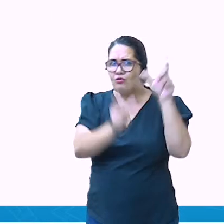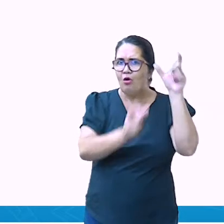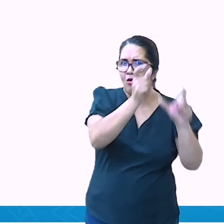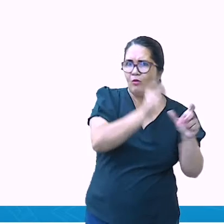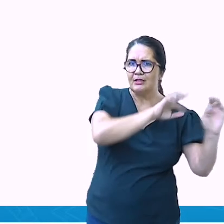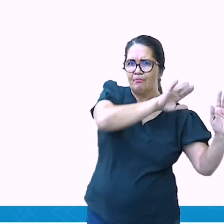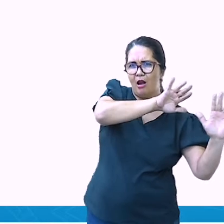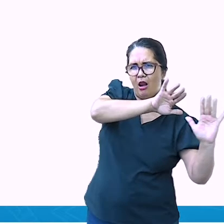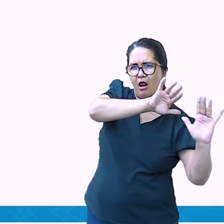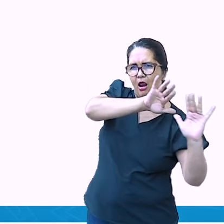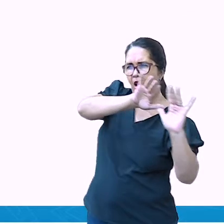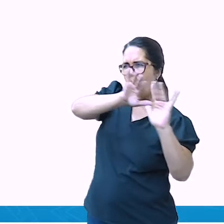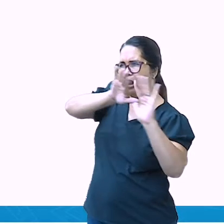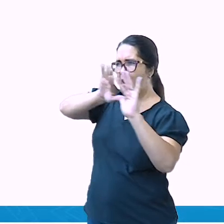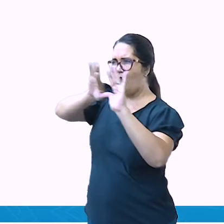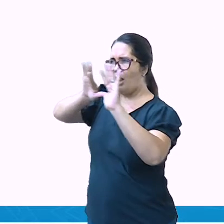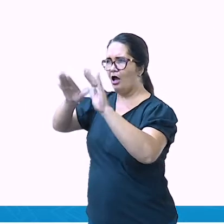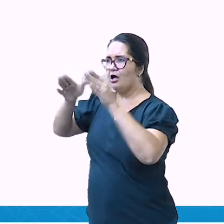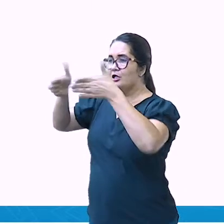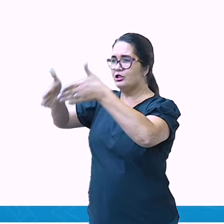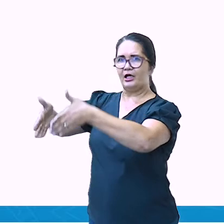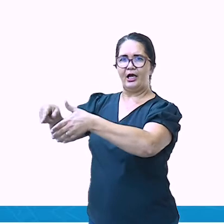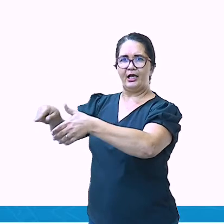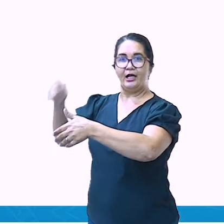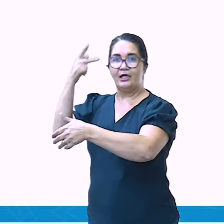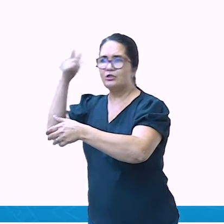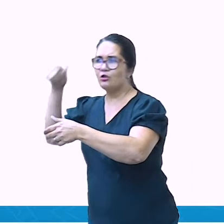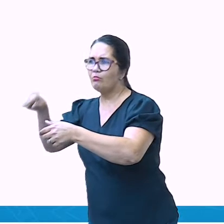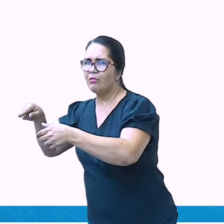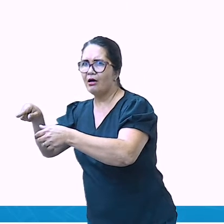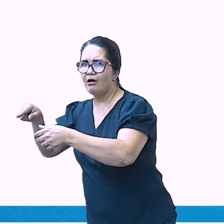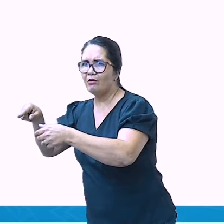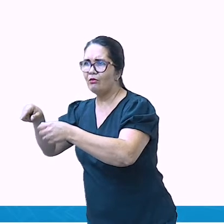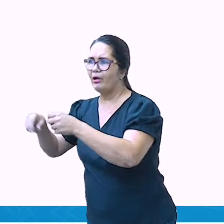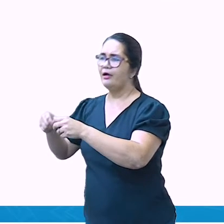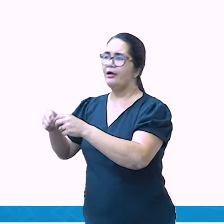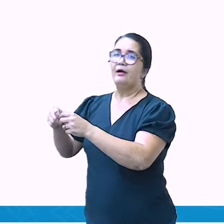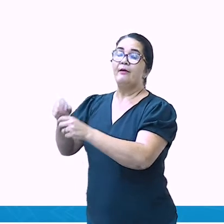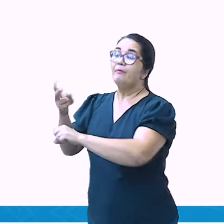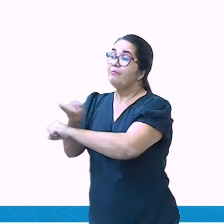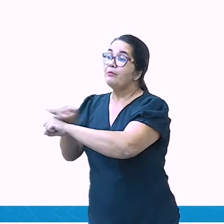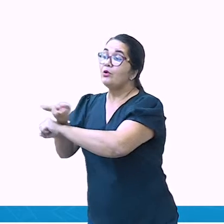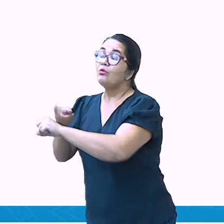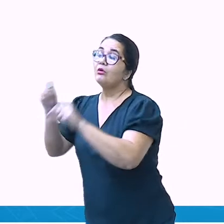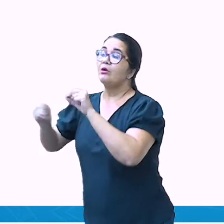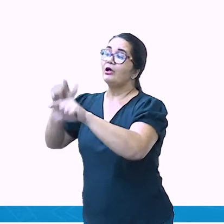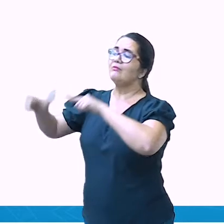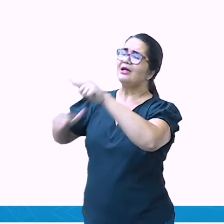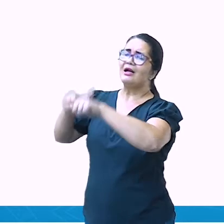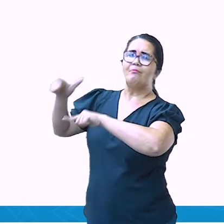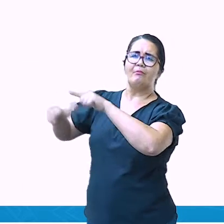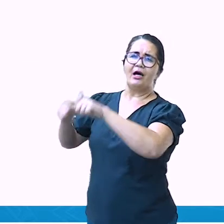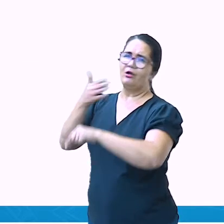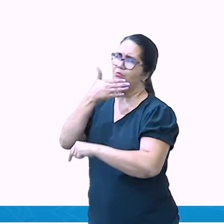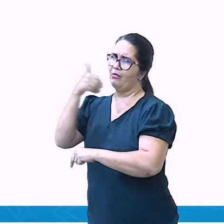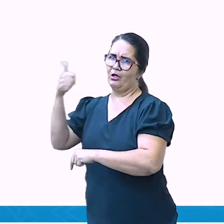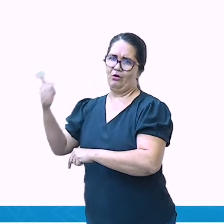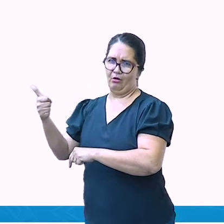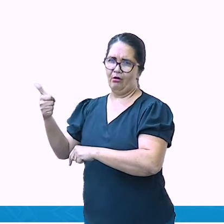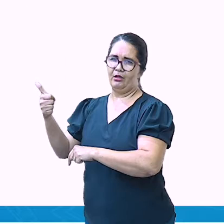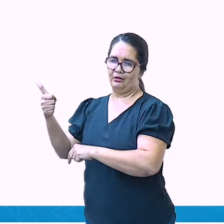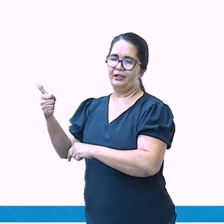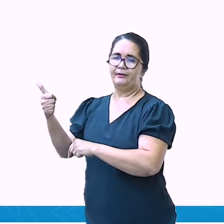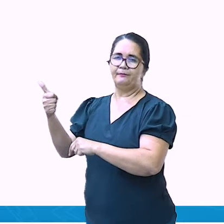para trabalho. E com essa questão deles irem migrando ali, a maior parte da